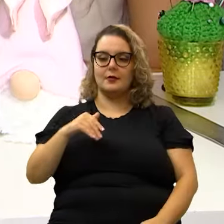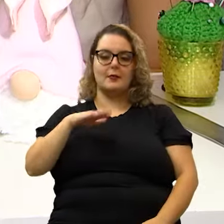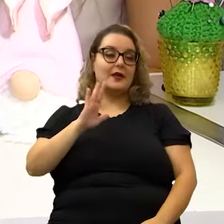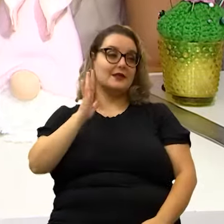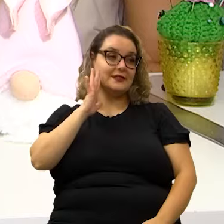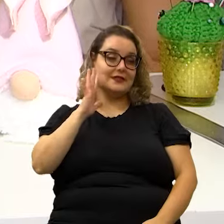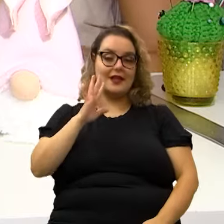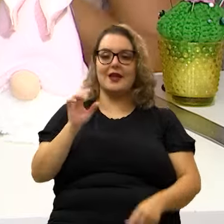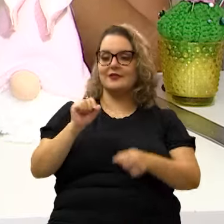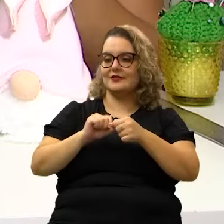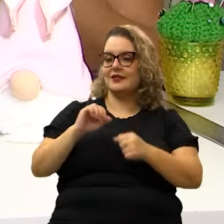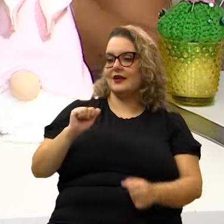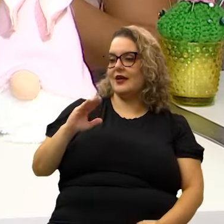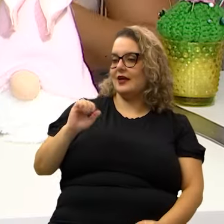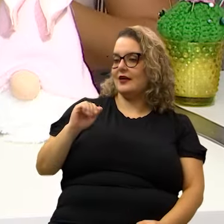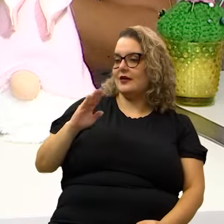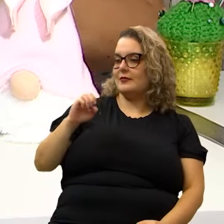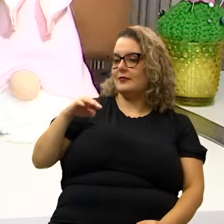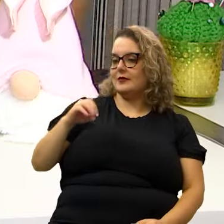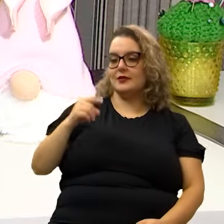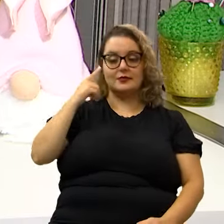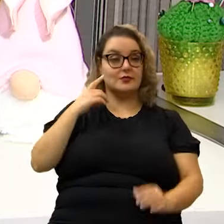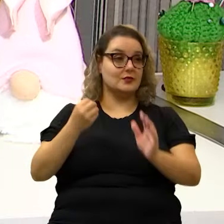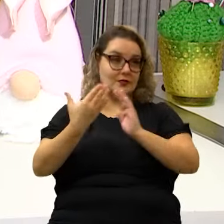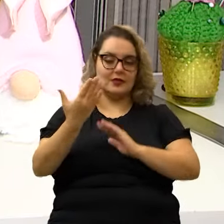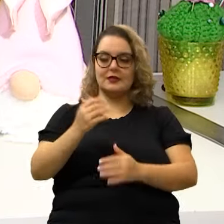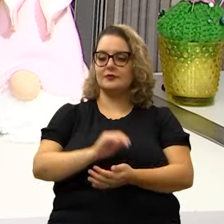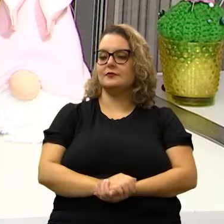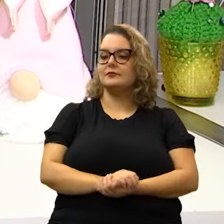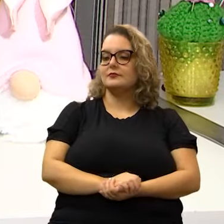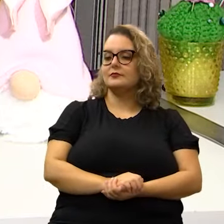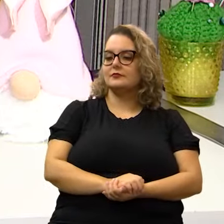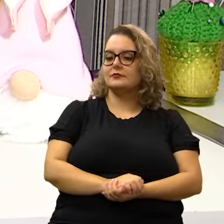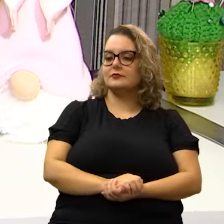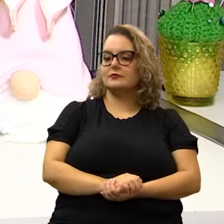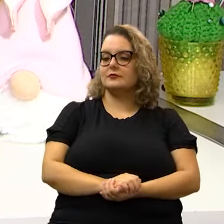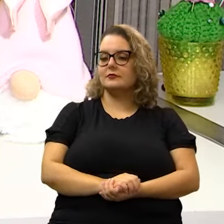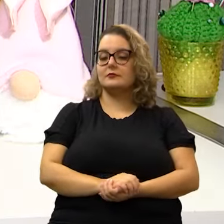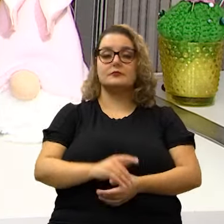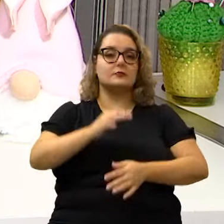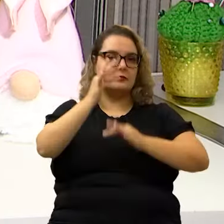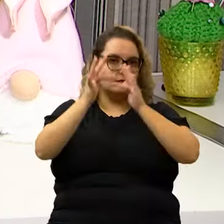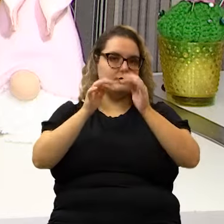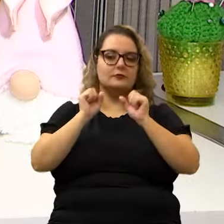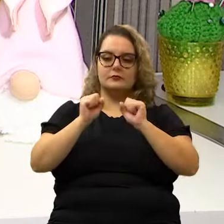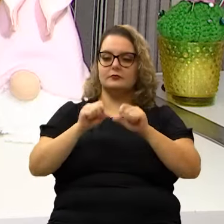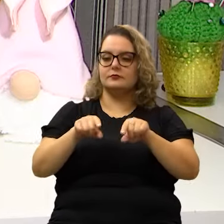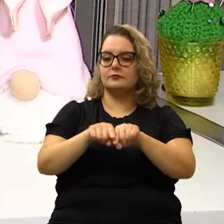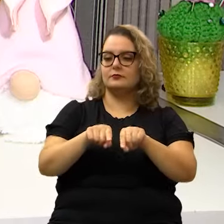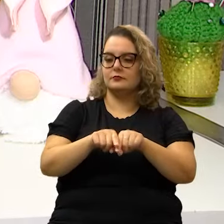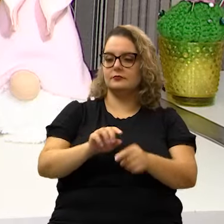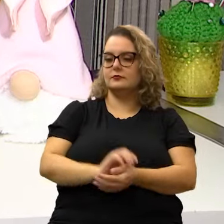De fazer o acabamento, da gente inventar e criar. Aqui também as florzinhas a gente pode